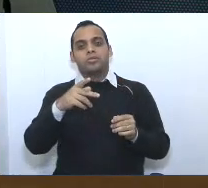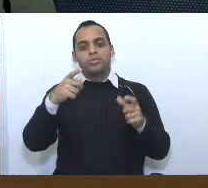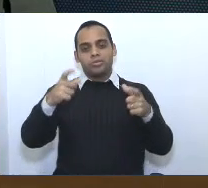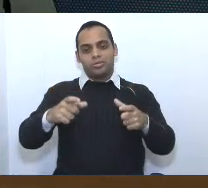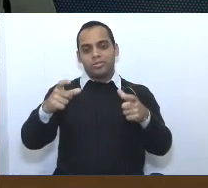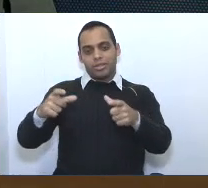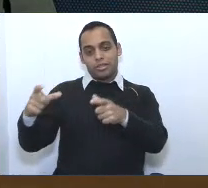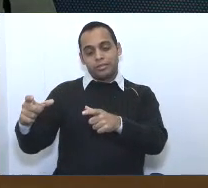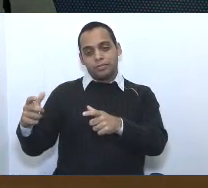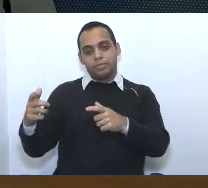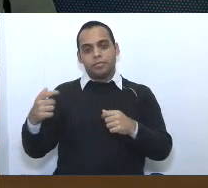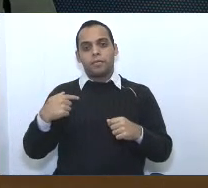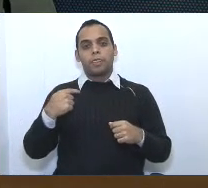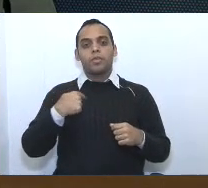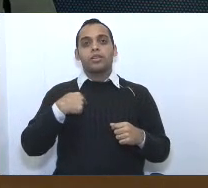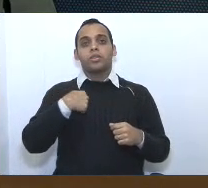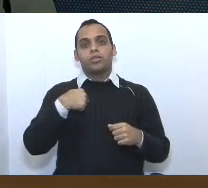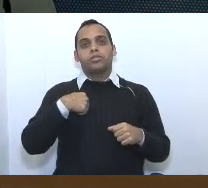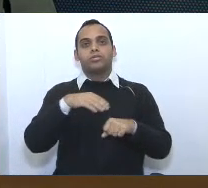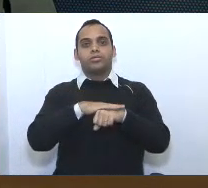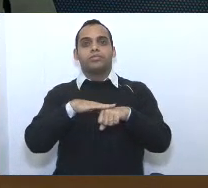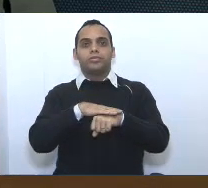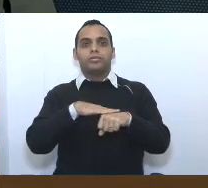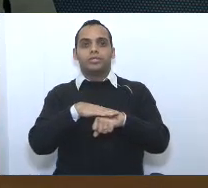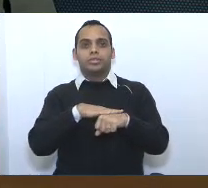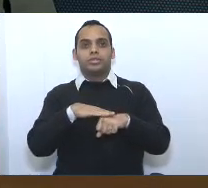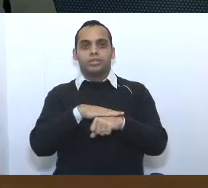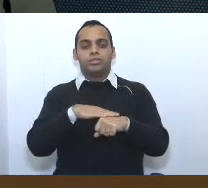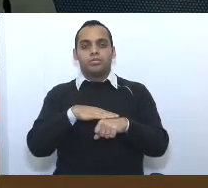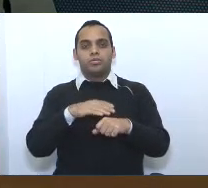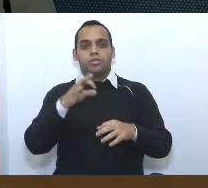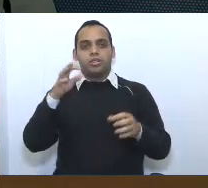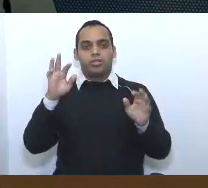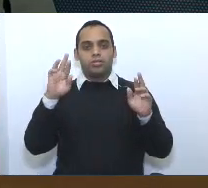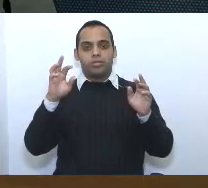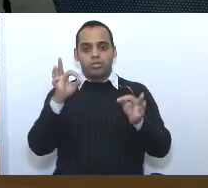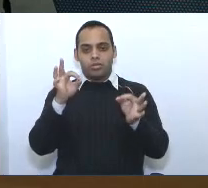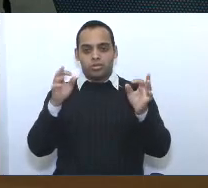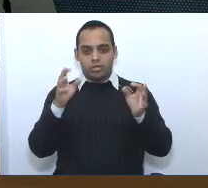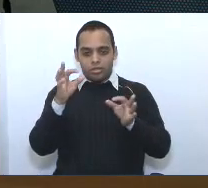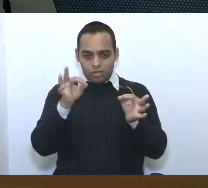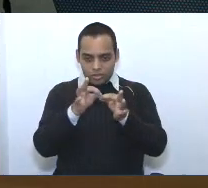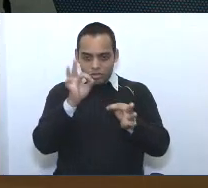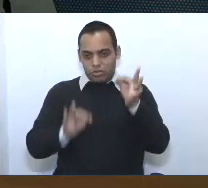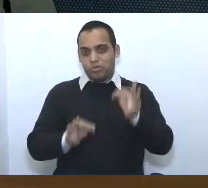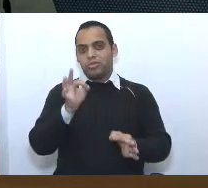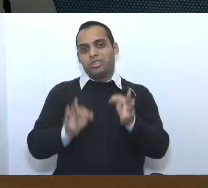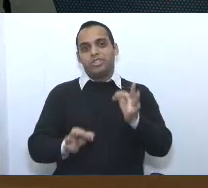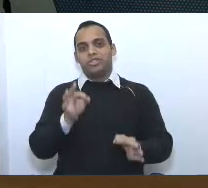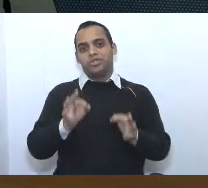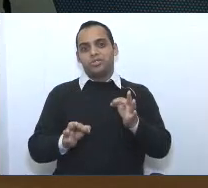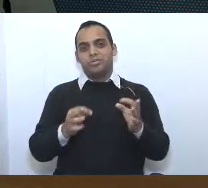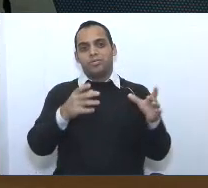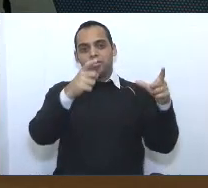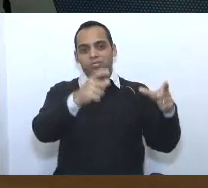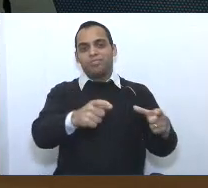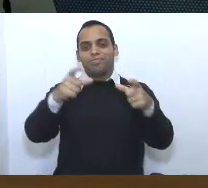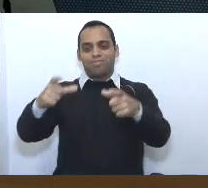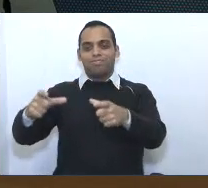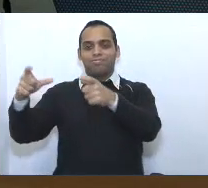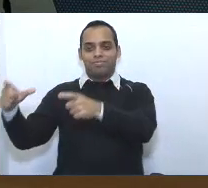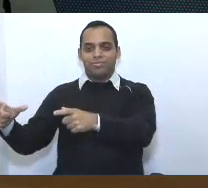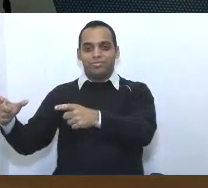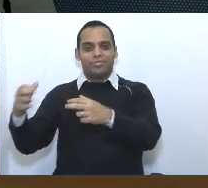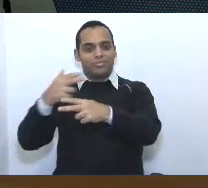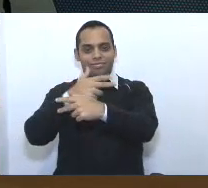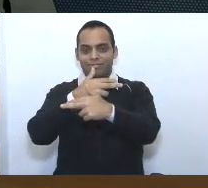fazemos dentro da Secretaria de Assuntos Jurídicos? Até para que se entenda um pouquinho o mecanismo. São muitas áreas que estão vindo